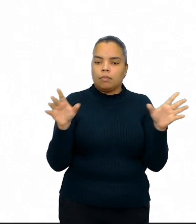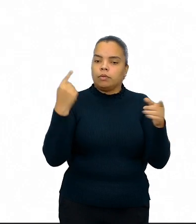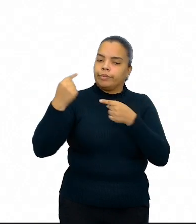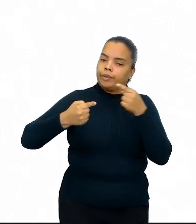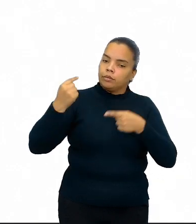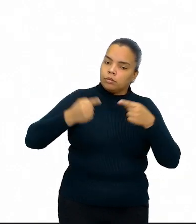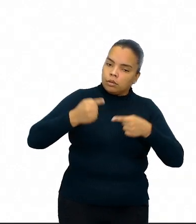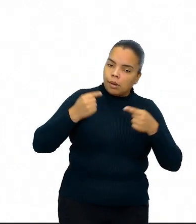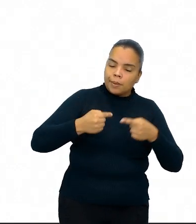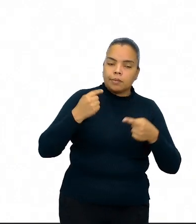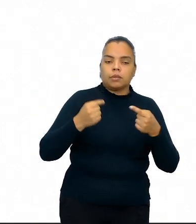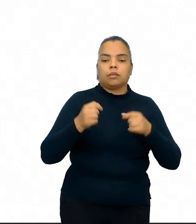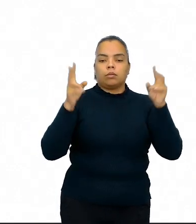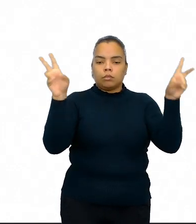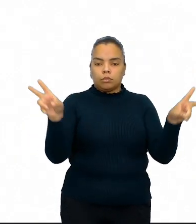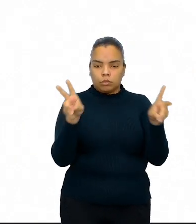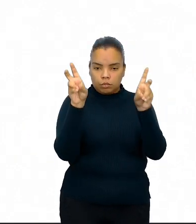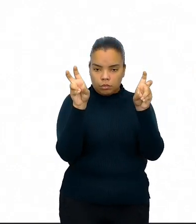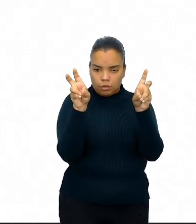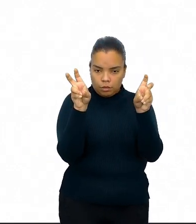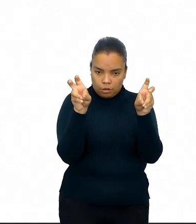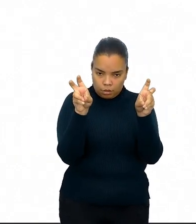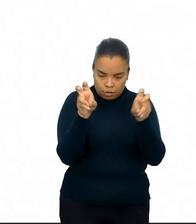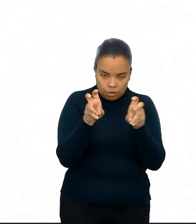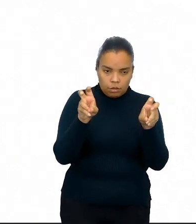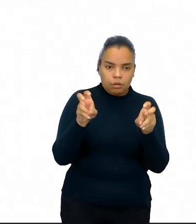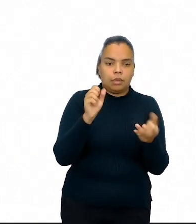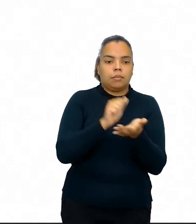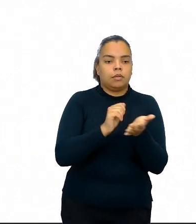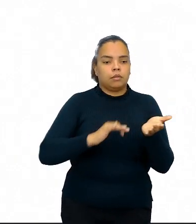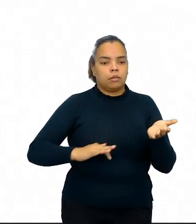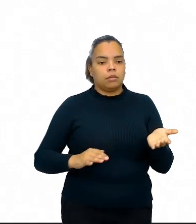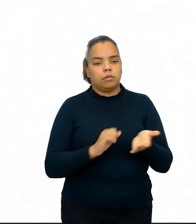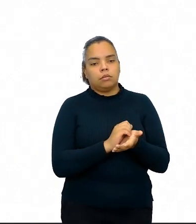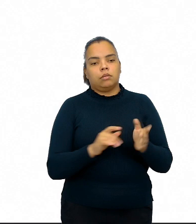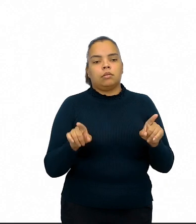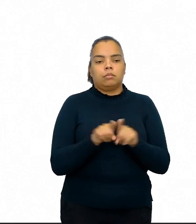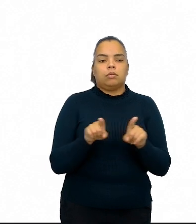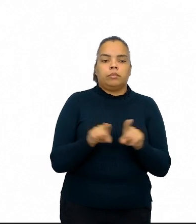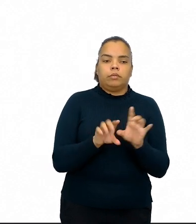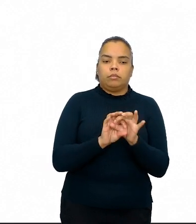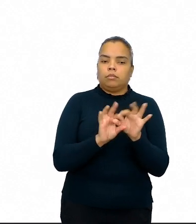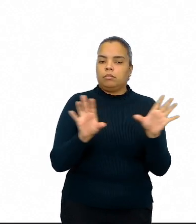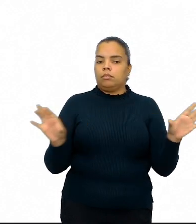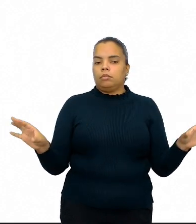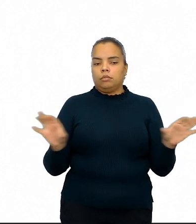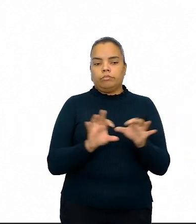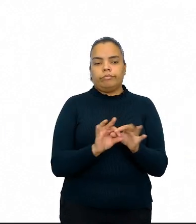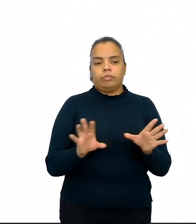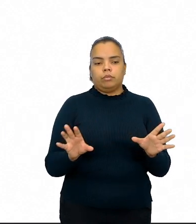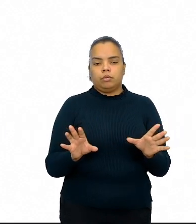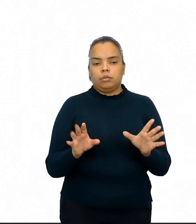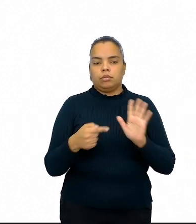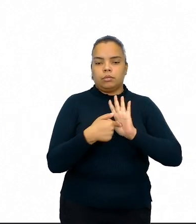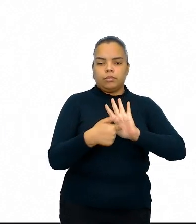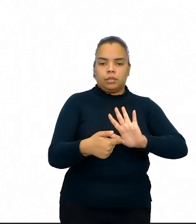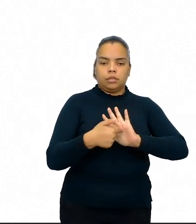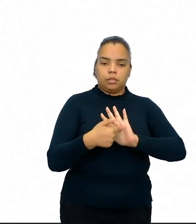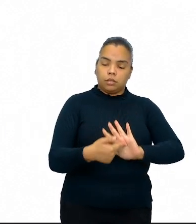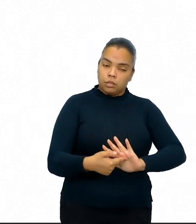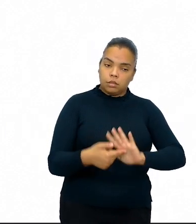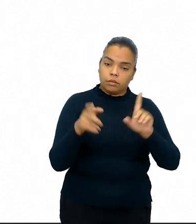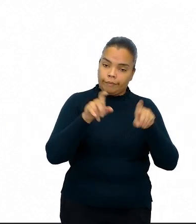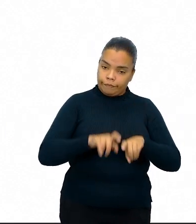pela atividade, e Sway, né, que também permite a criação de boletins e apresentações